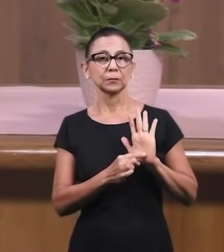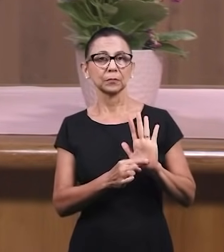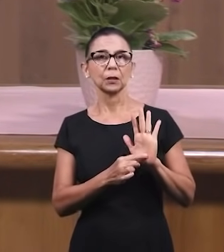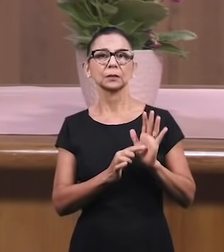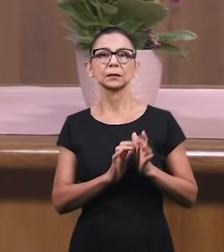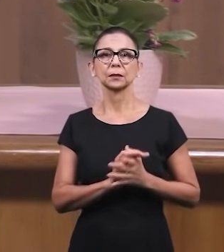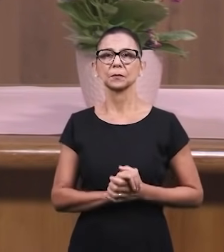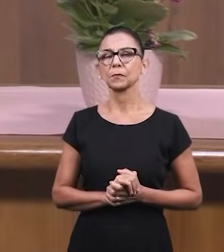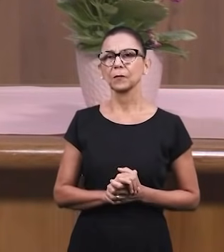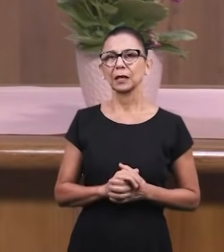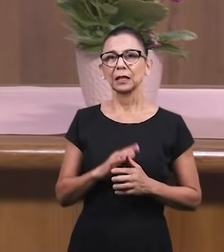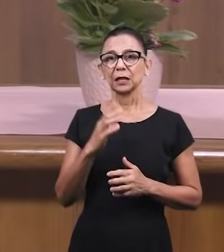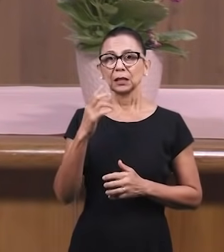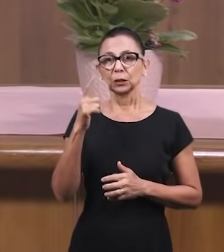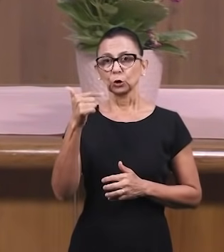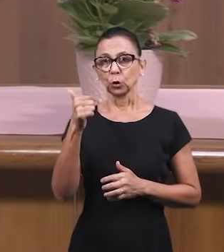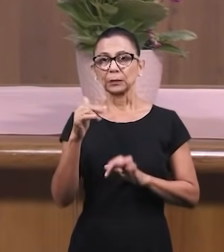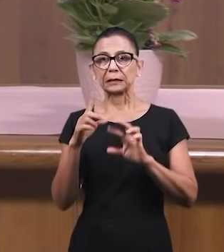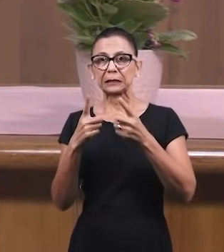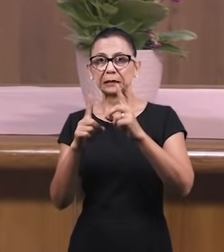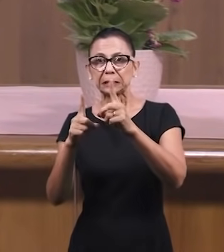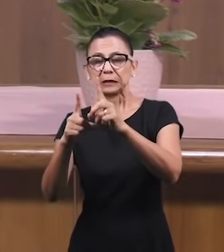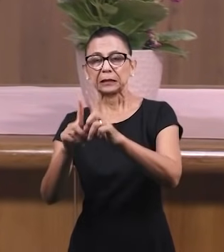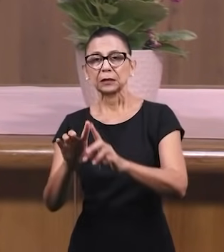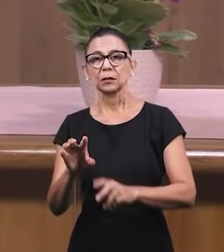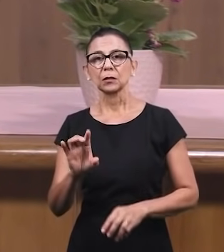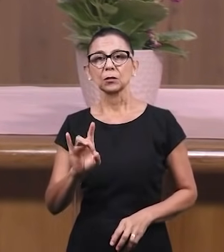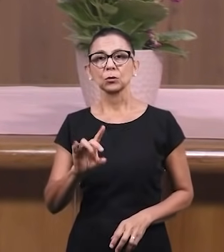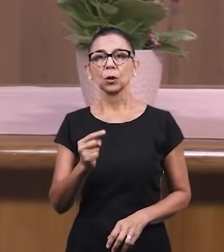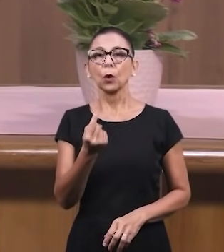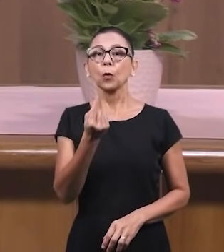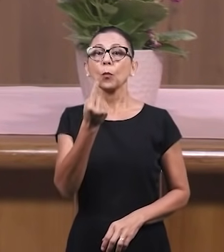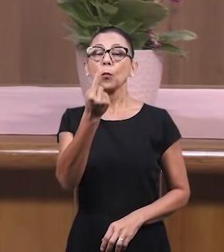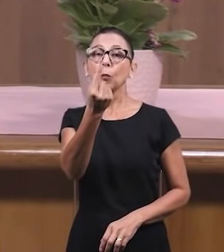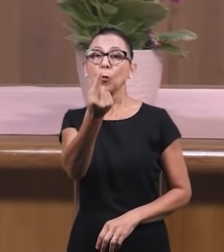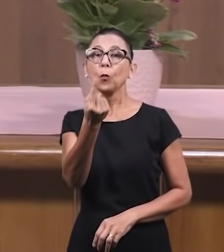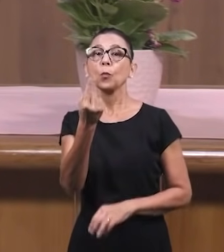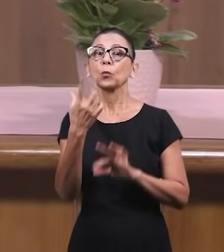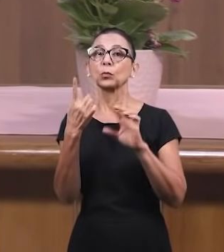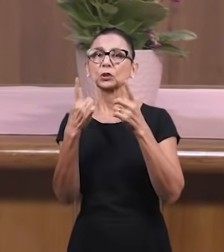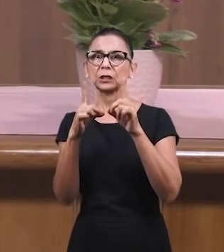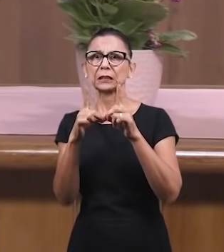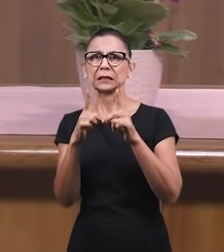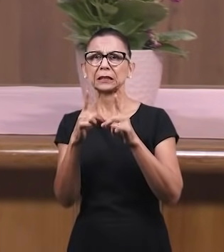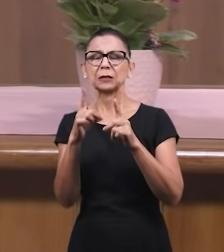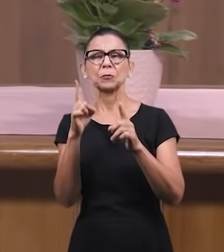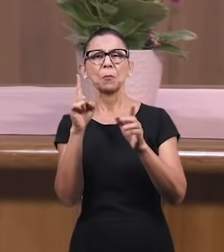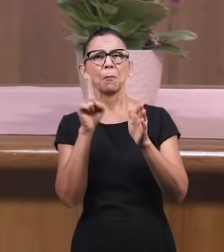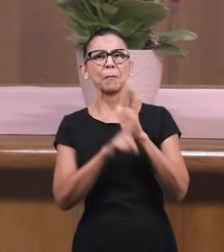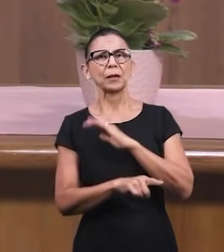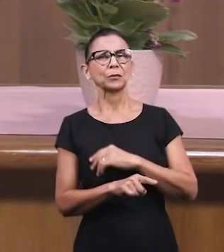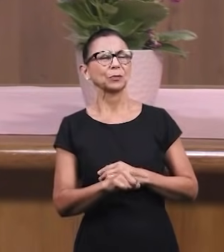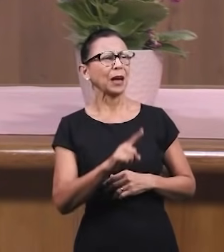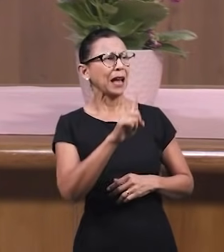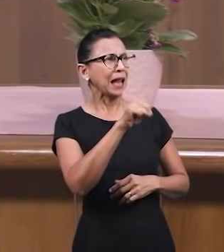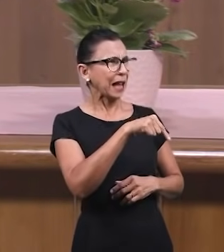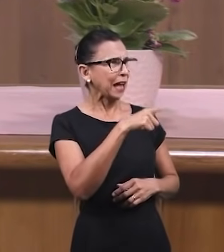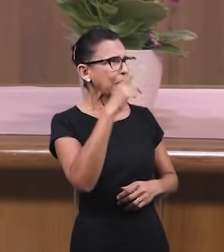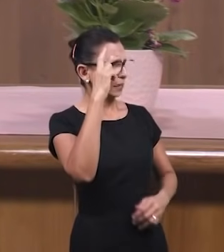os discípulos, apenas um teve a ousadia de dizer: se és tu,